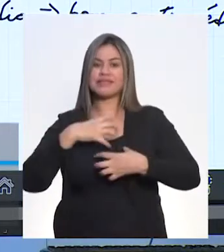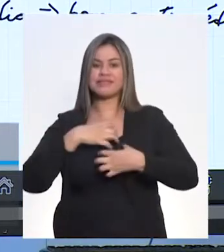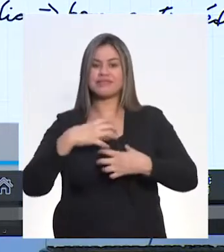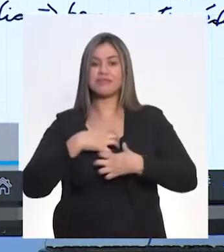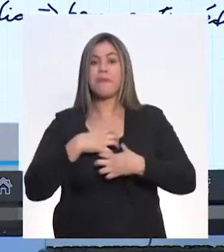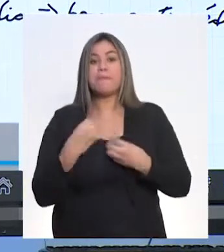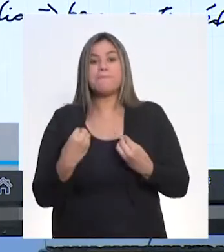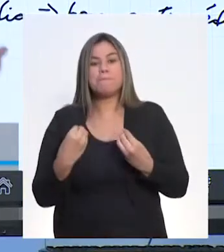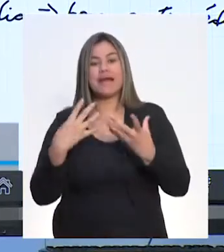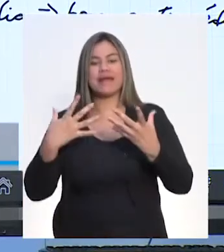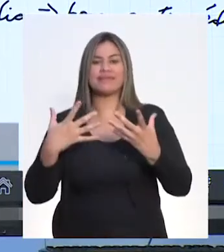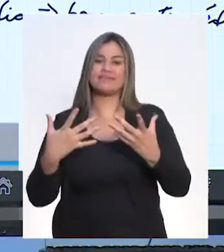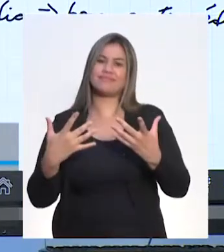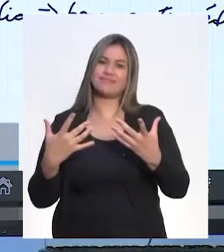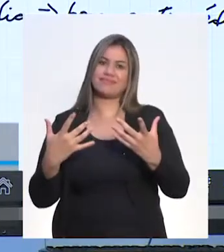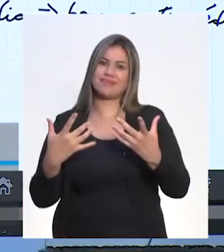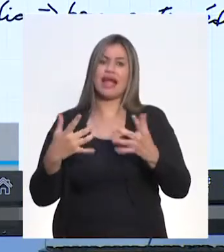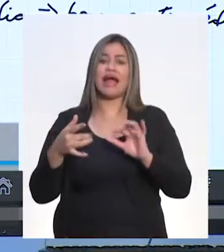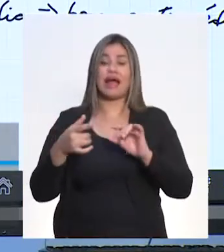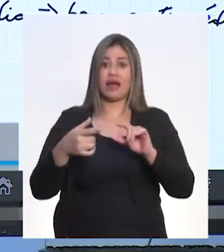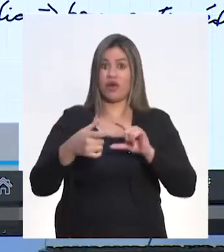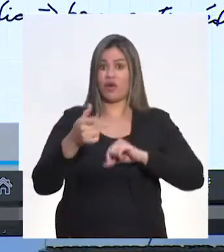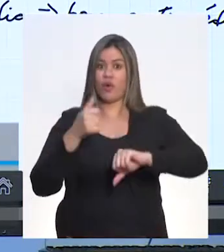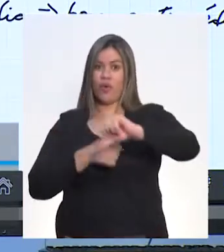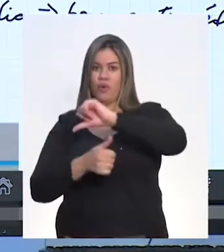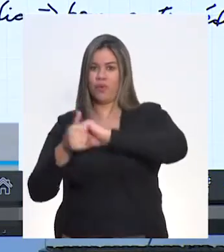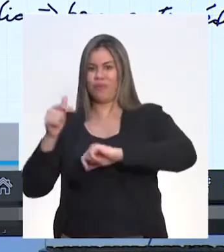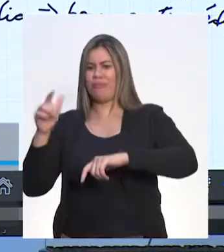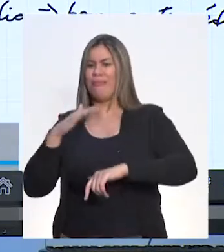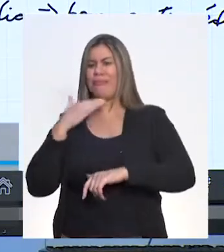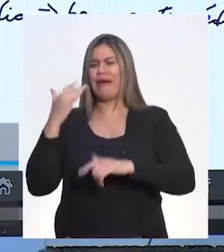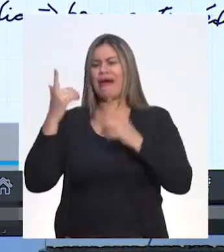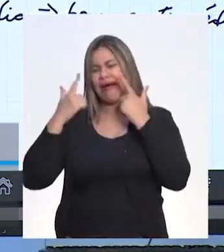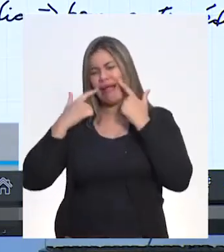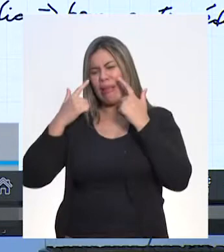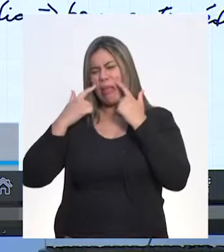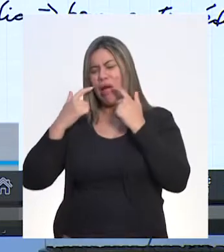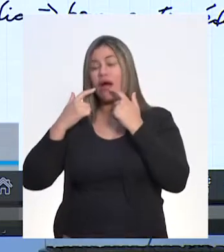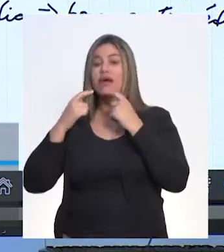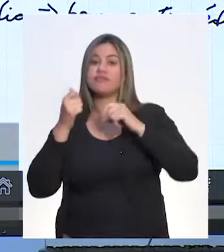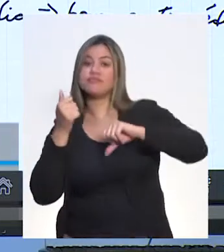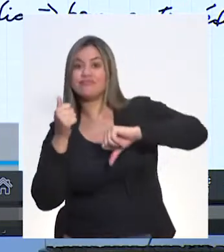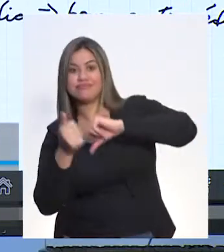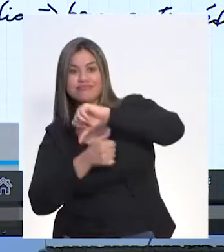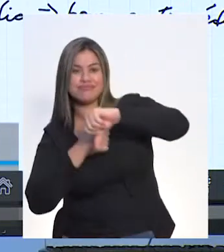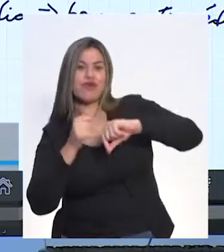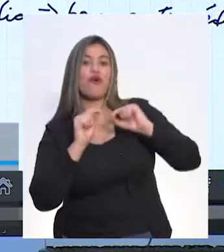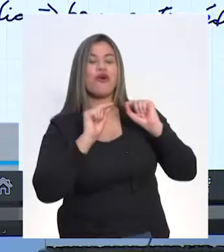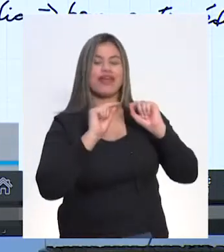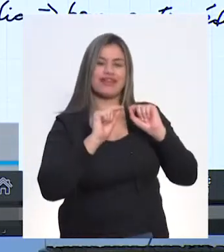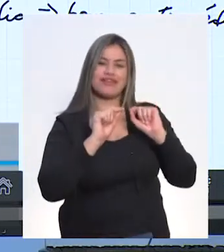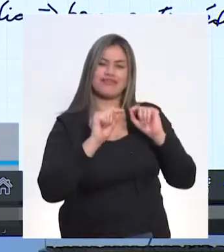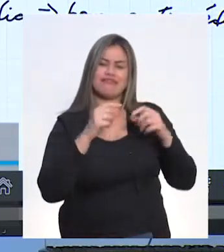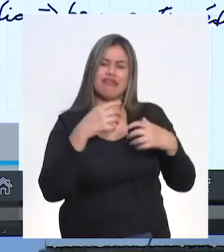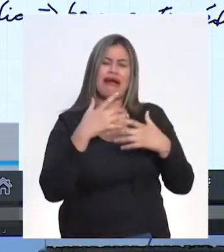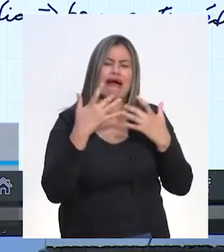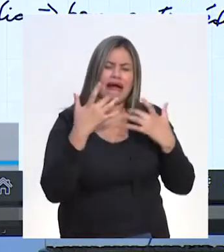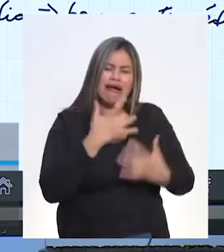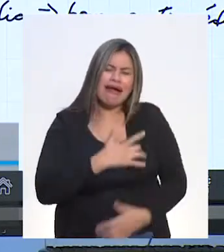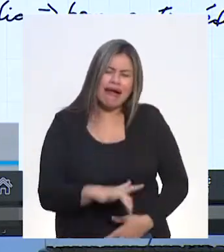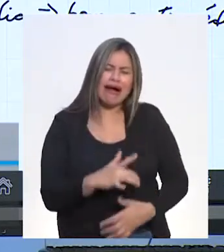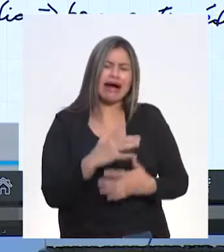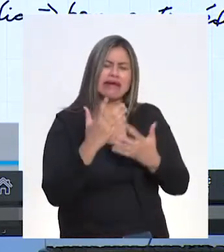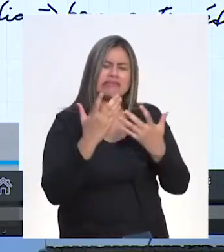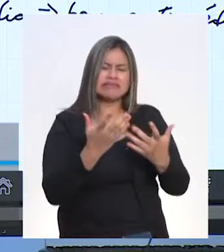serve para o contrário dessa catarse. Você também tem catarse, mas é uma catarse diferente. Ao invés de você se compadecer, né,